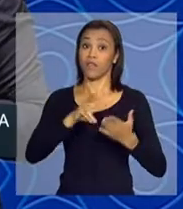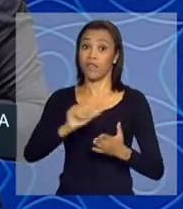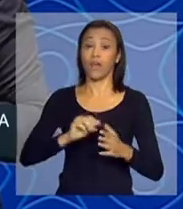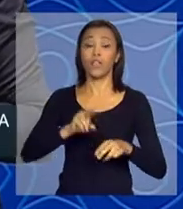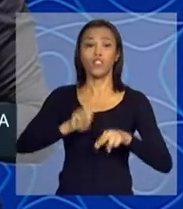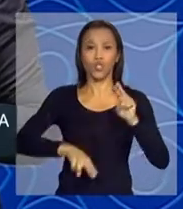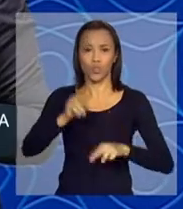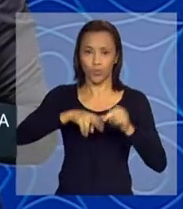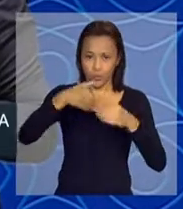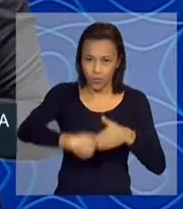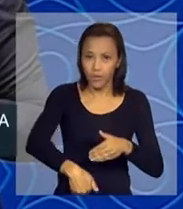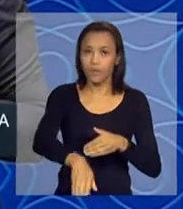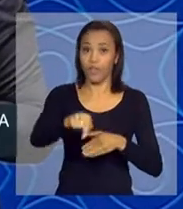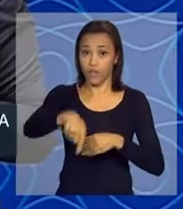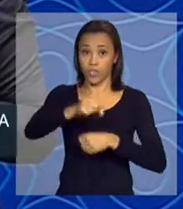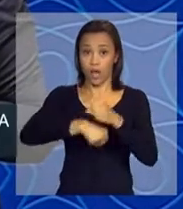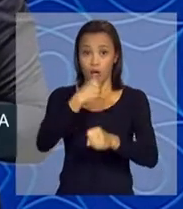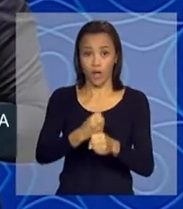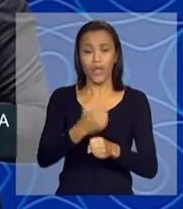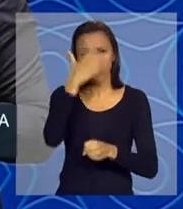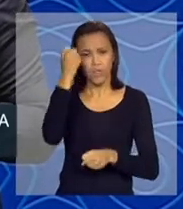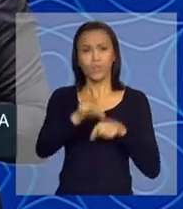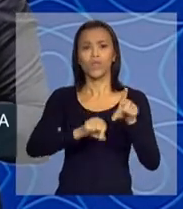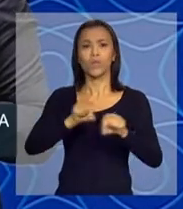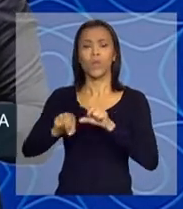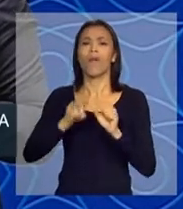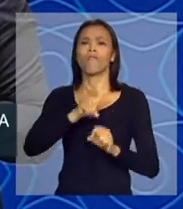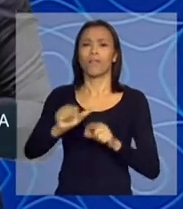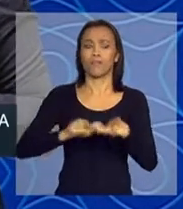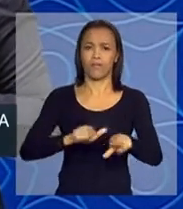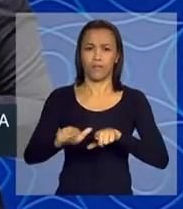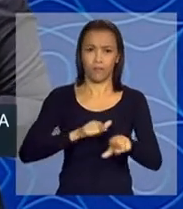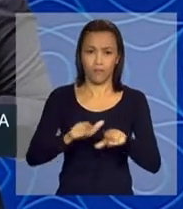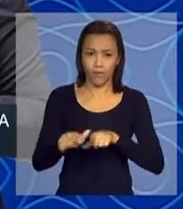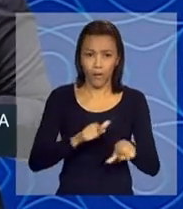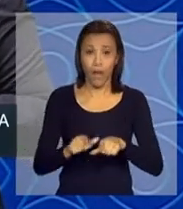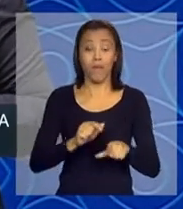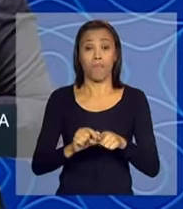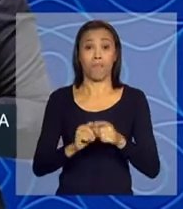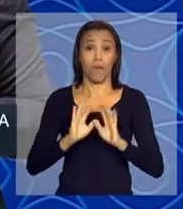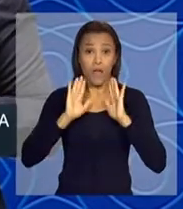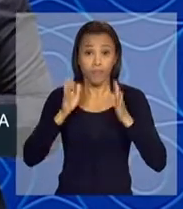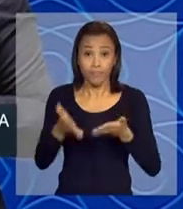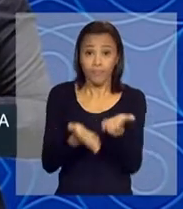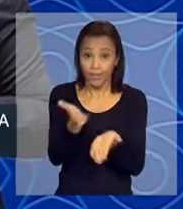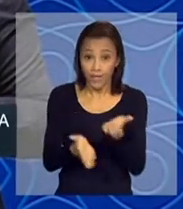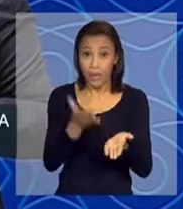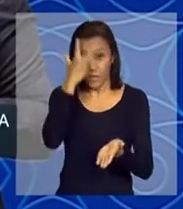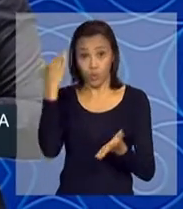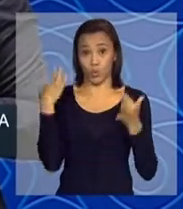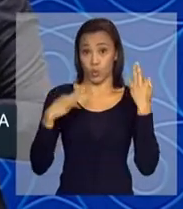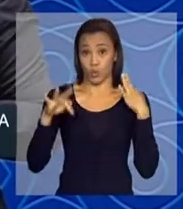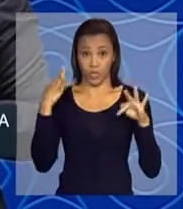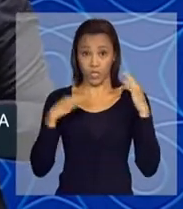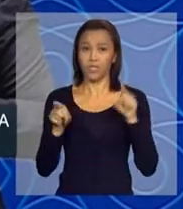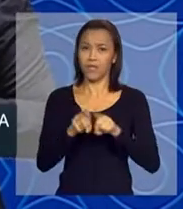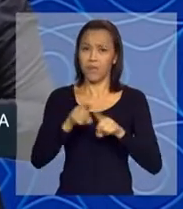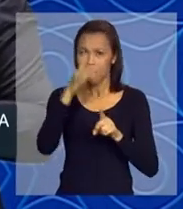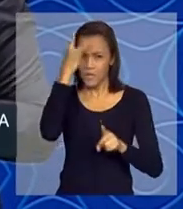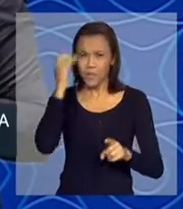em Junho deste ano os voluntários selecionados vão trabalhar para atender turistas e também